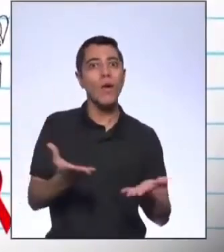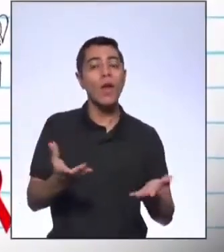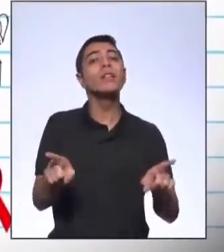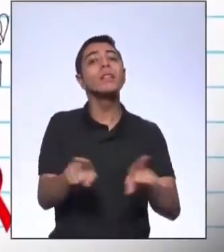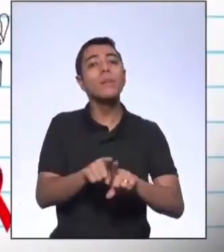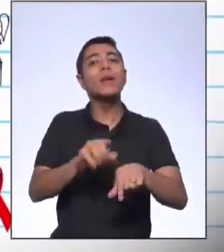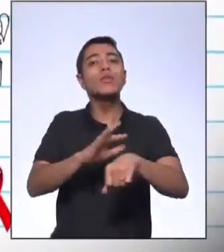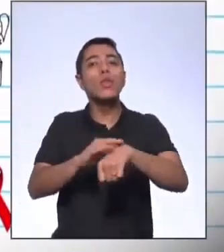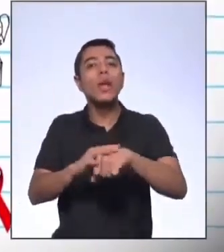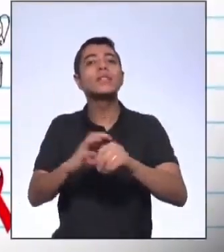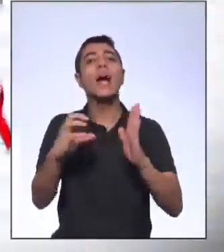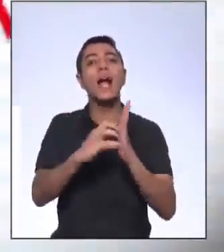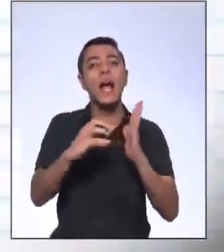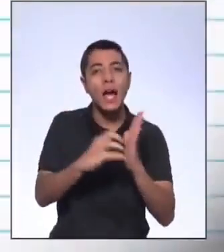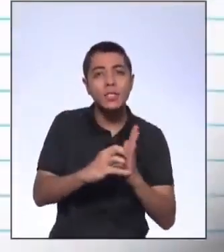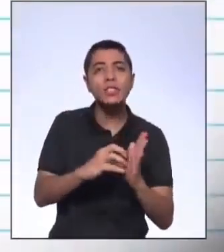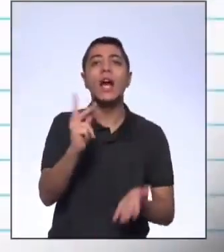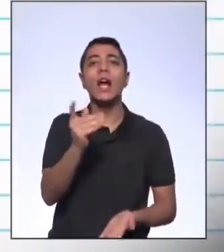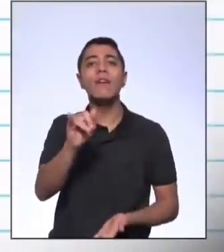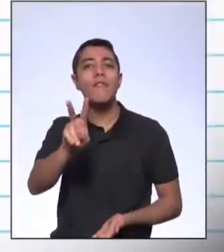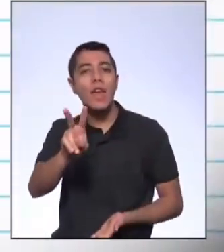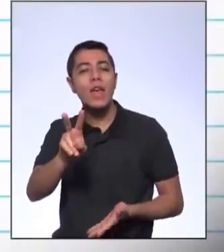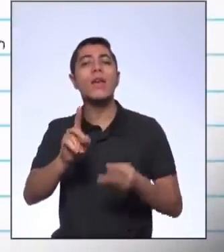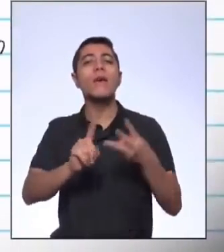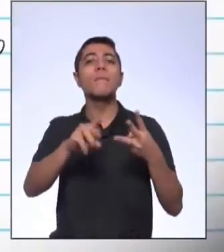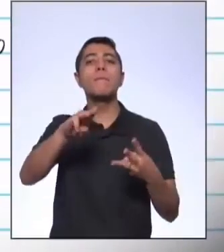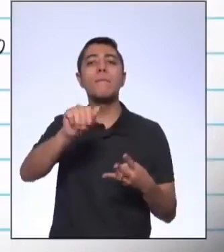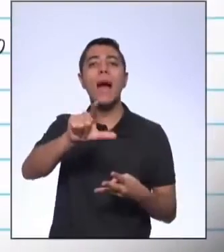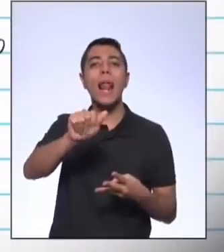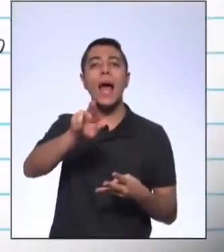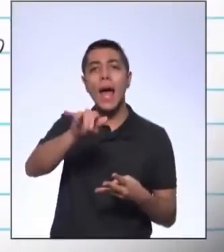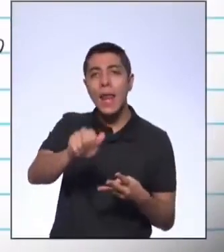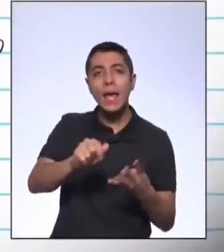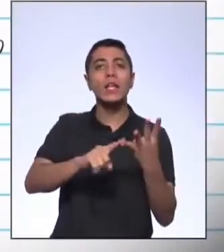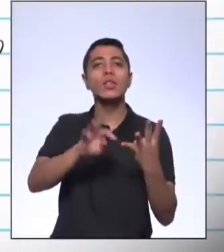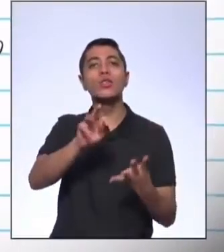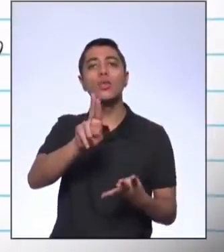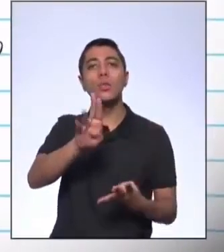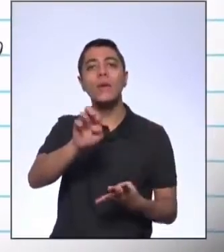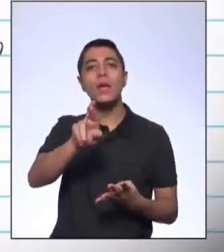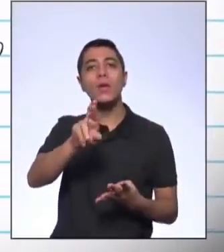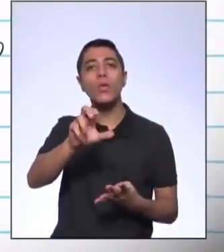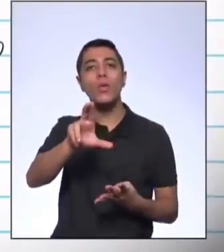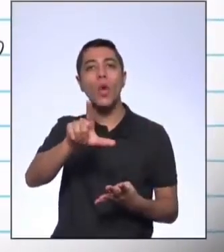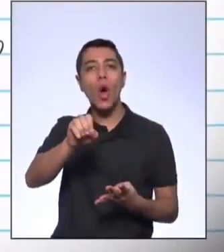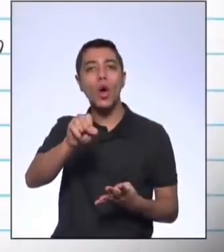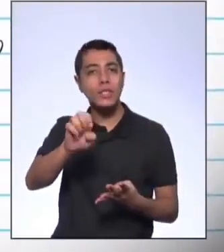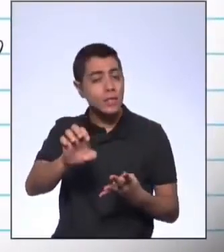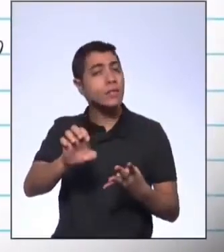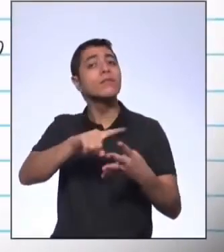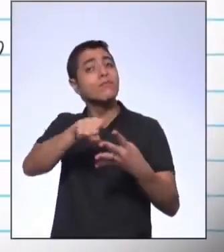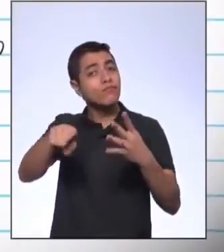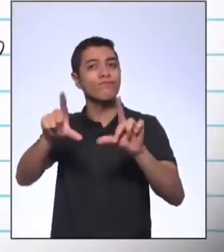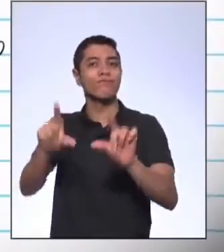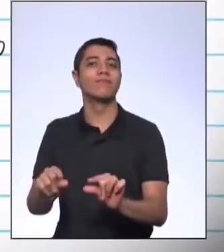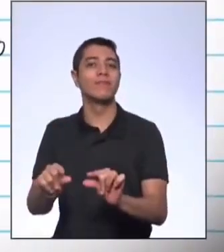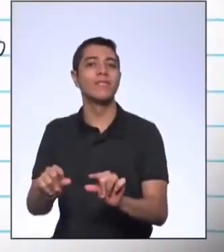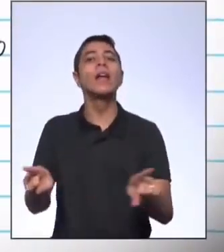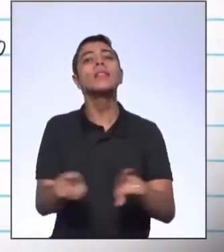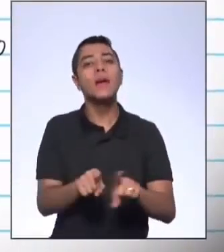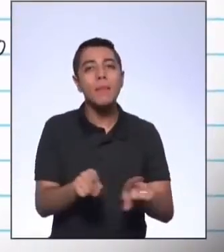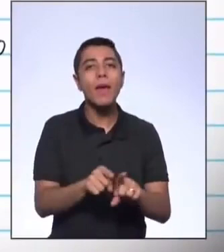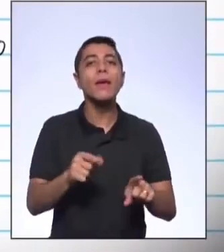a malária EA tuberculose a taxa de mortalidade de menores de cinco anos diminuiu mais da metade e a mortalidade